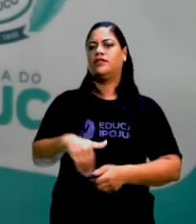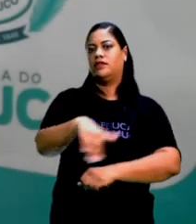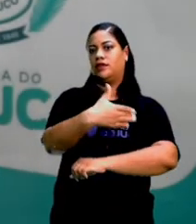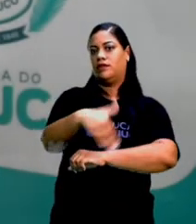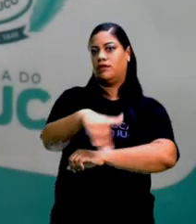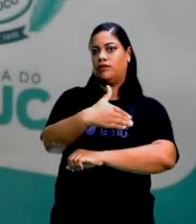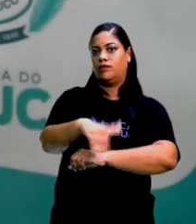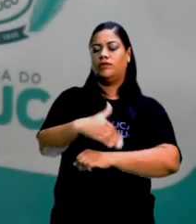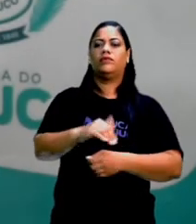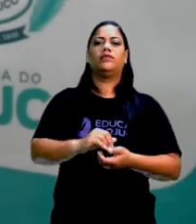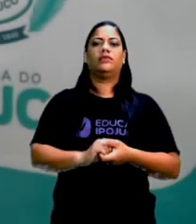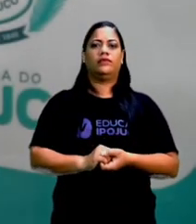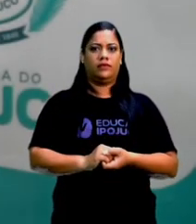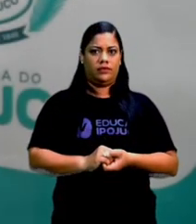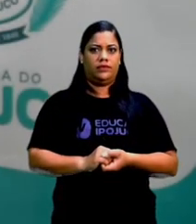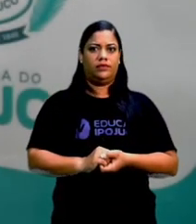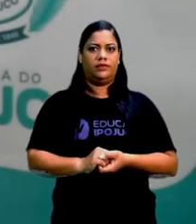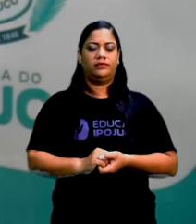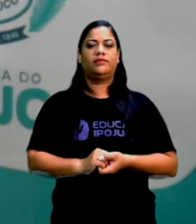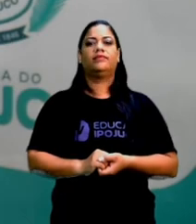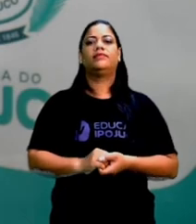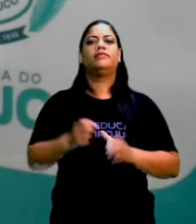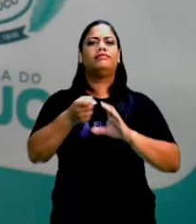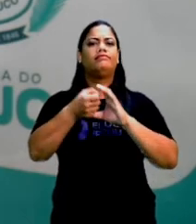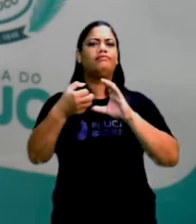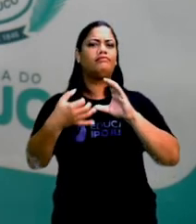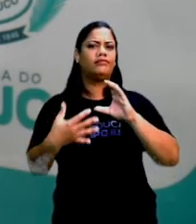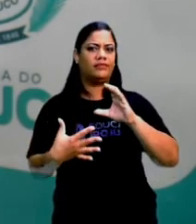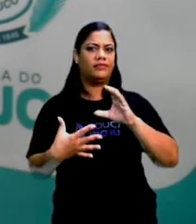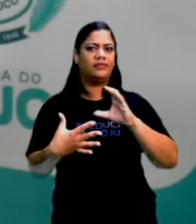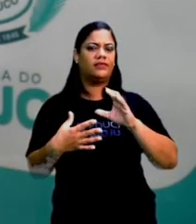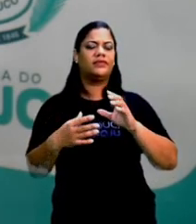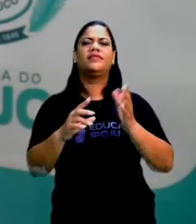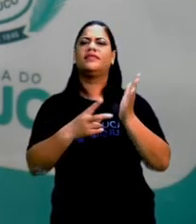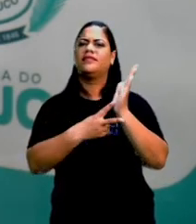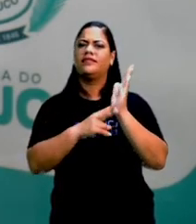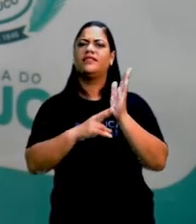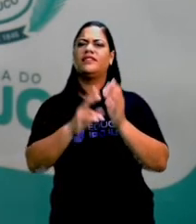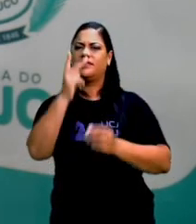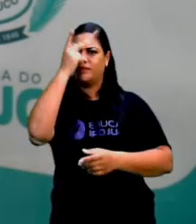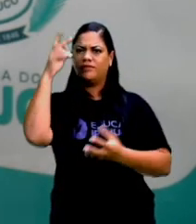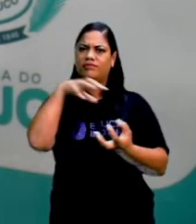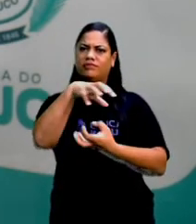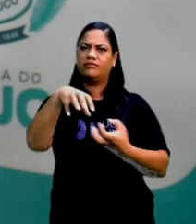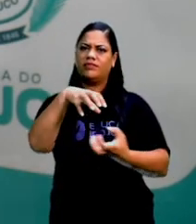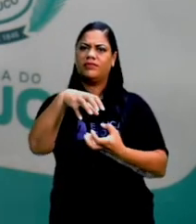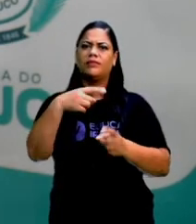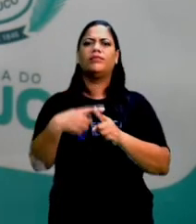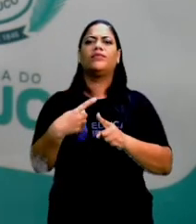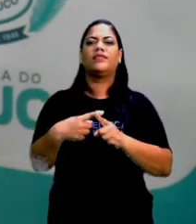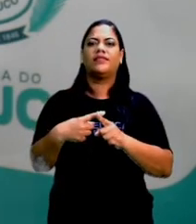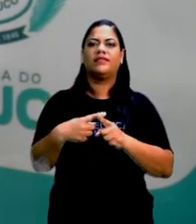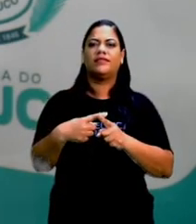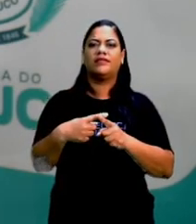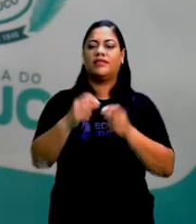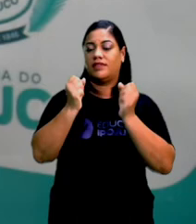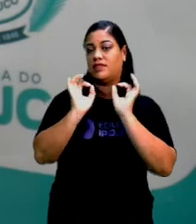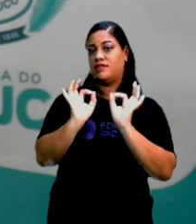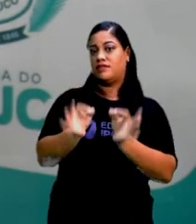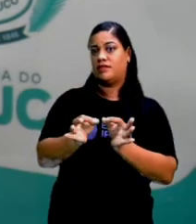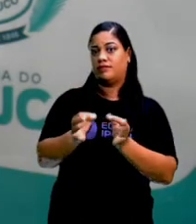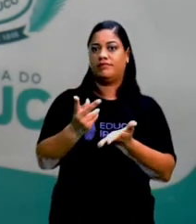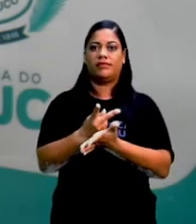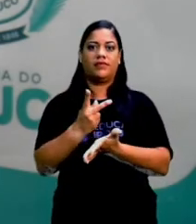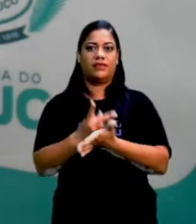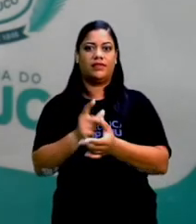rua categorias que estão em greve. Por quê? Já procurou saber por quê? Por que será que eles estão fazendo greve? Vocês concordam?